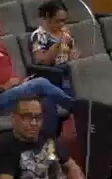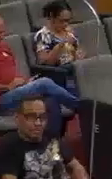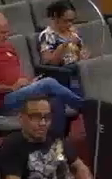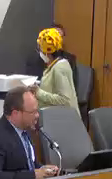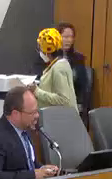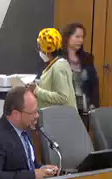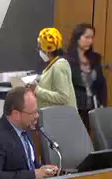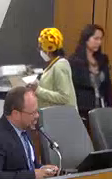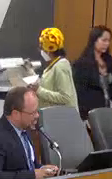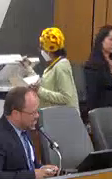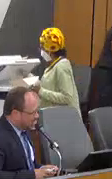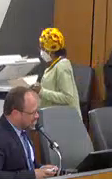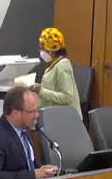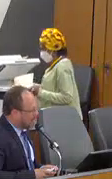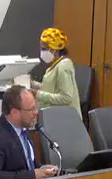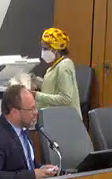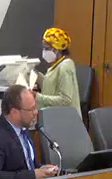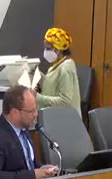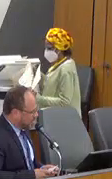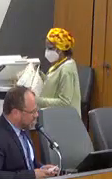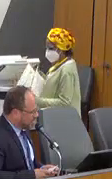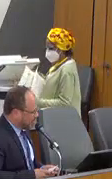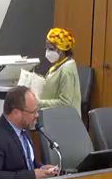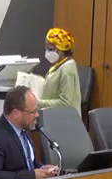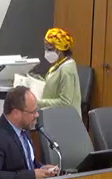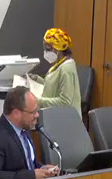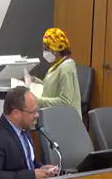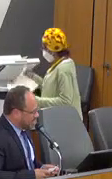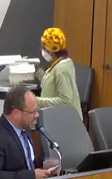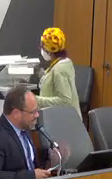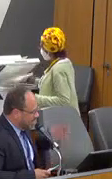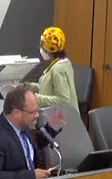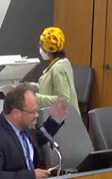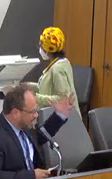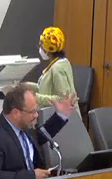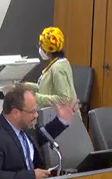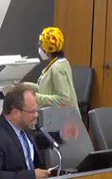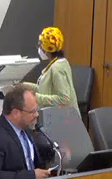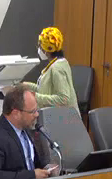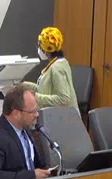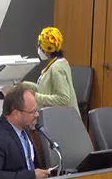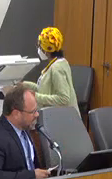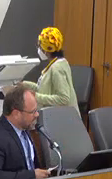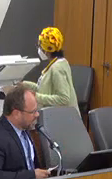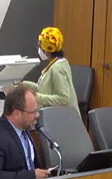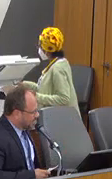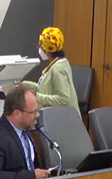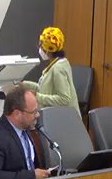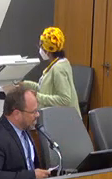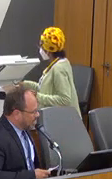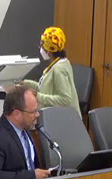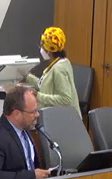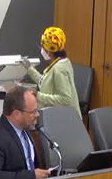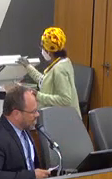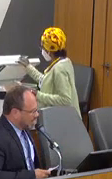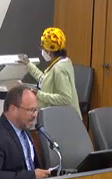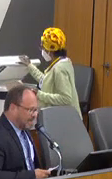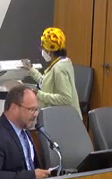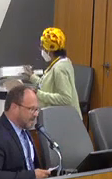é tão bom ouvir gente falando com gente sem ficar com aquela sensação